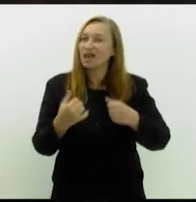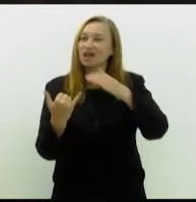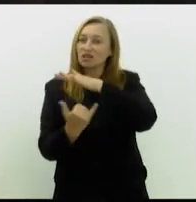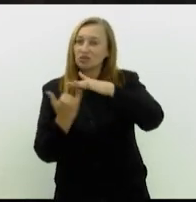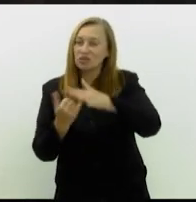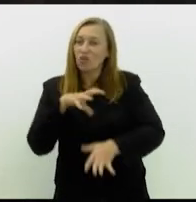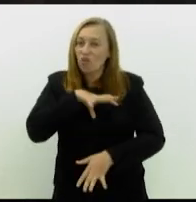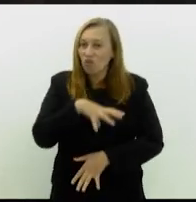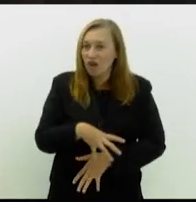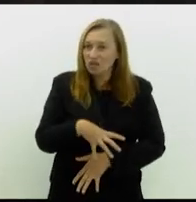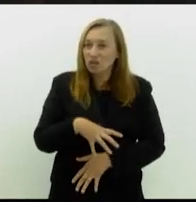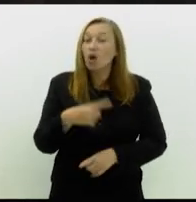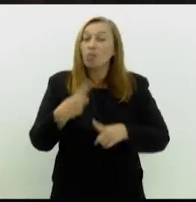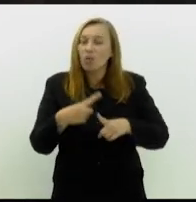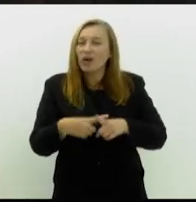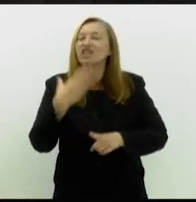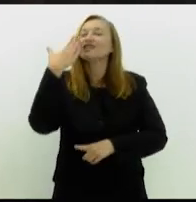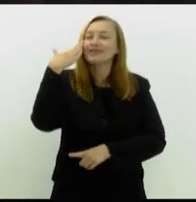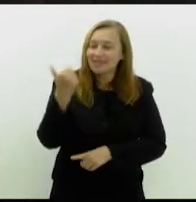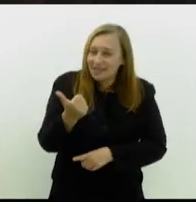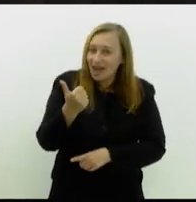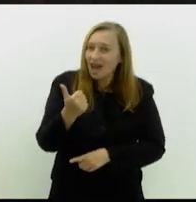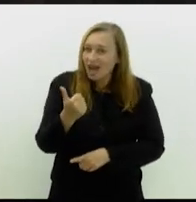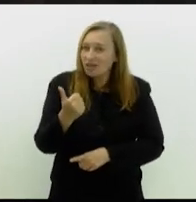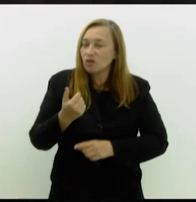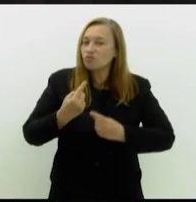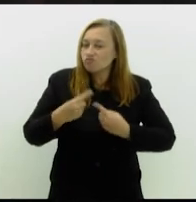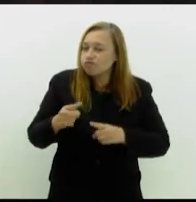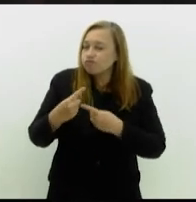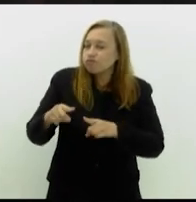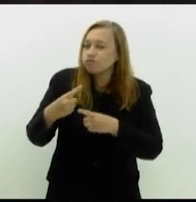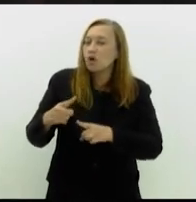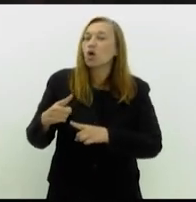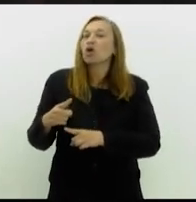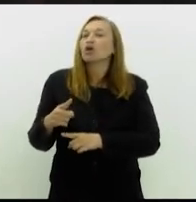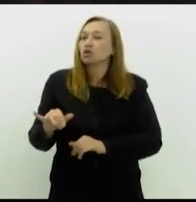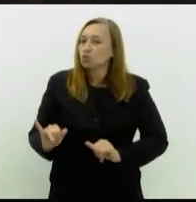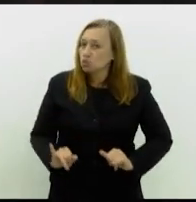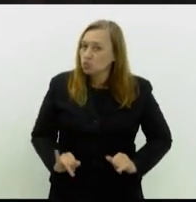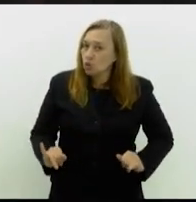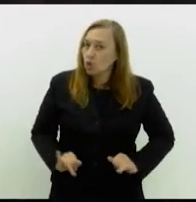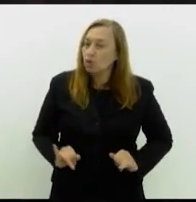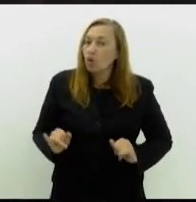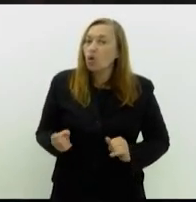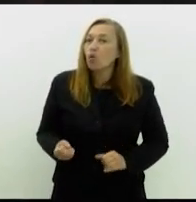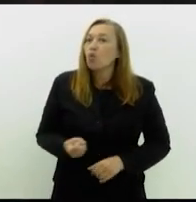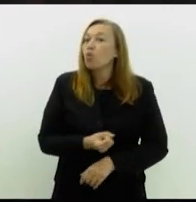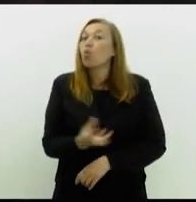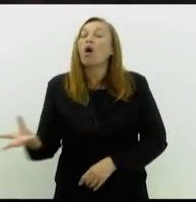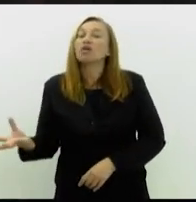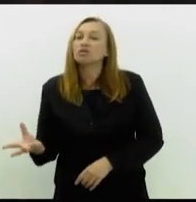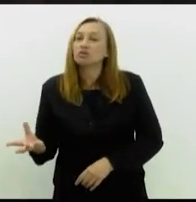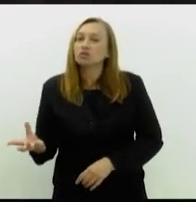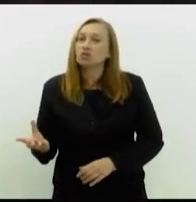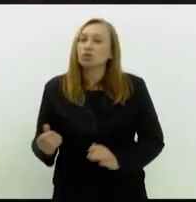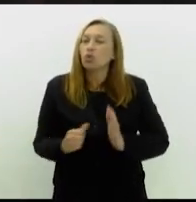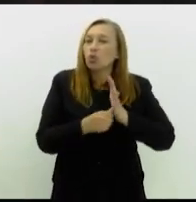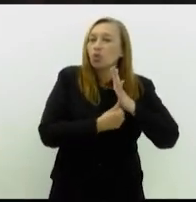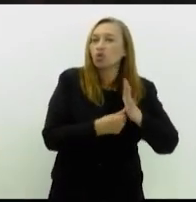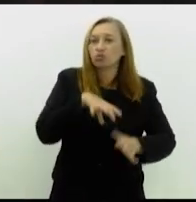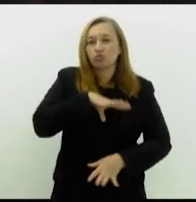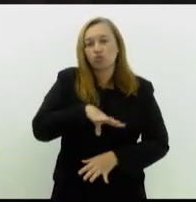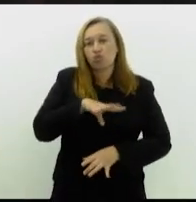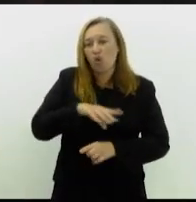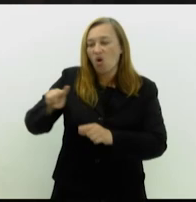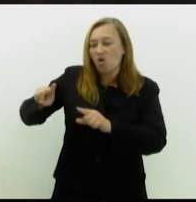Gama porque a gente sabe as perseguições que a gente sofre o quanto o clube do Vasco da Gama é